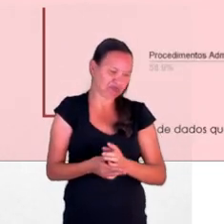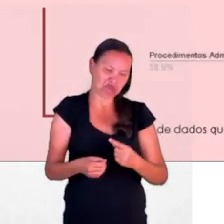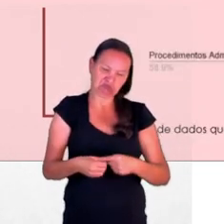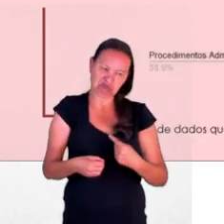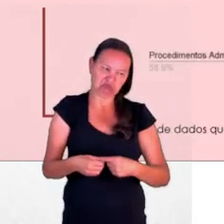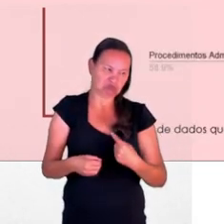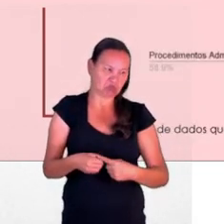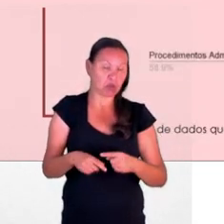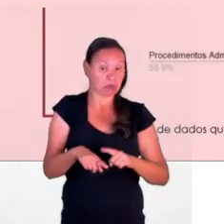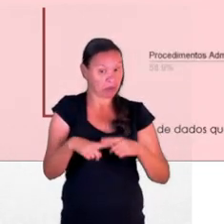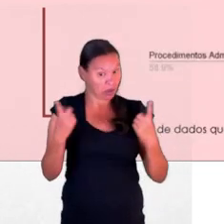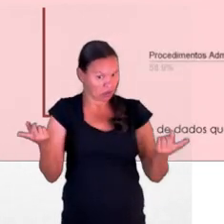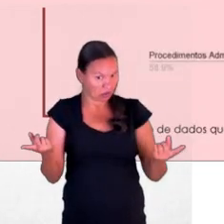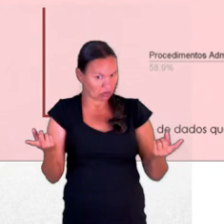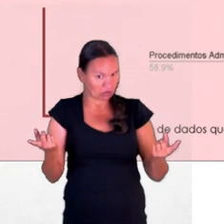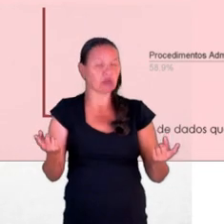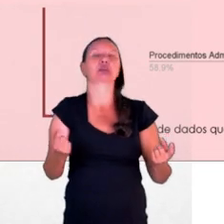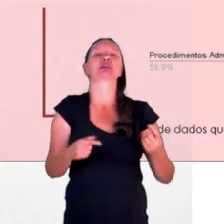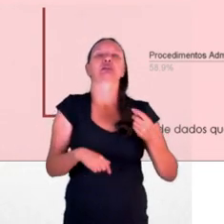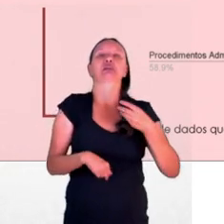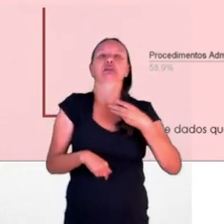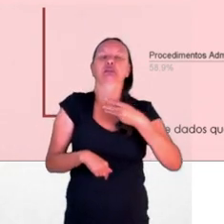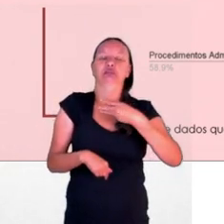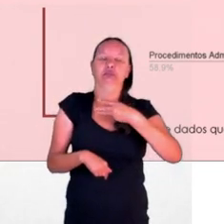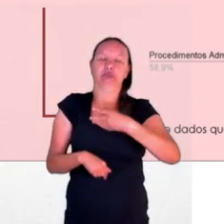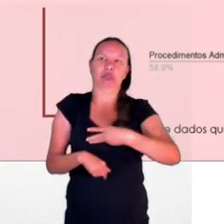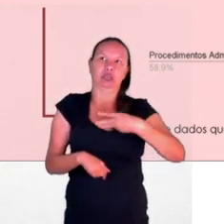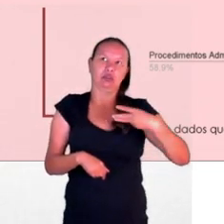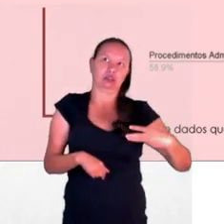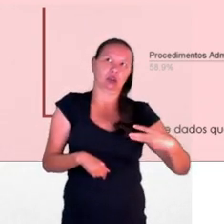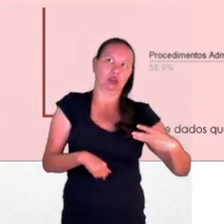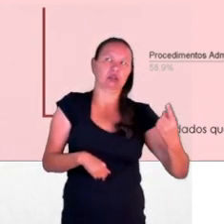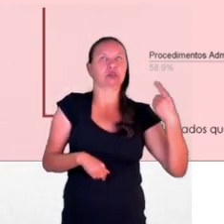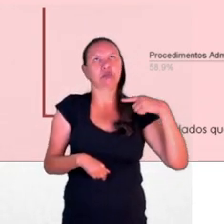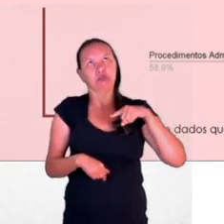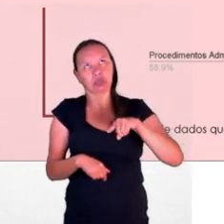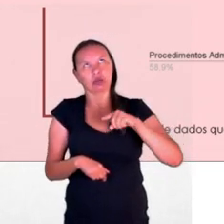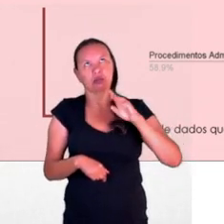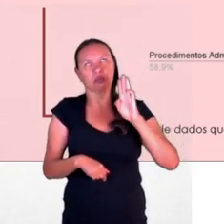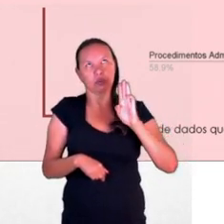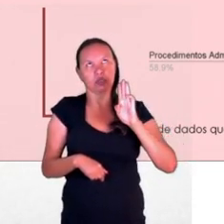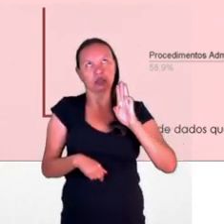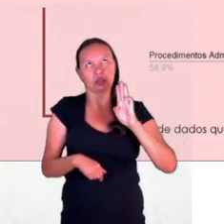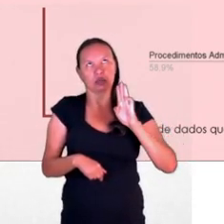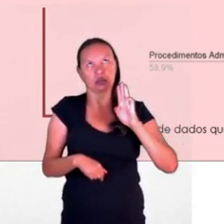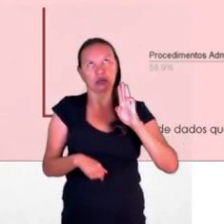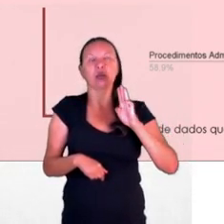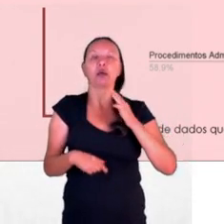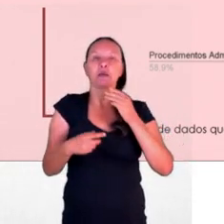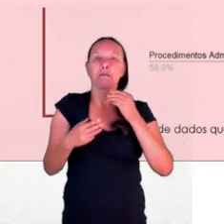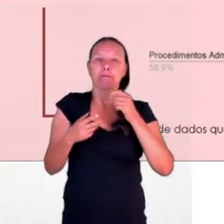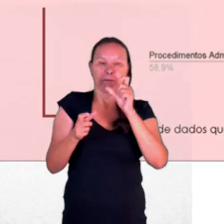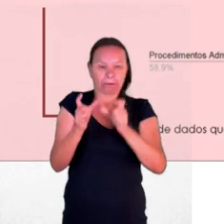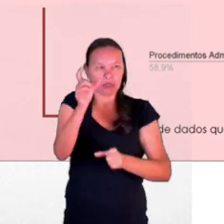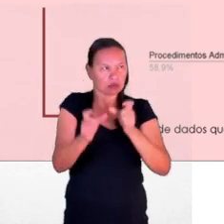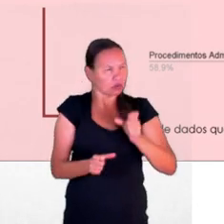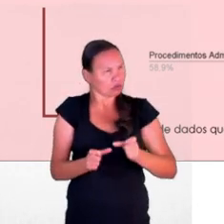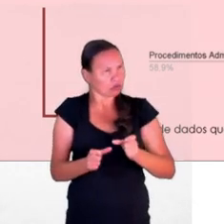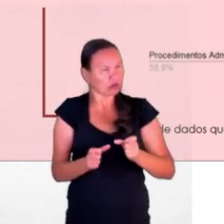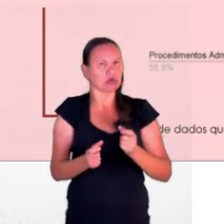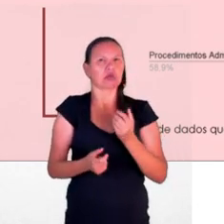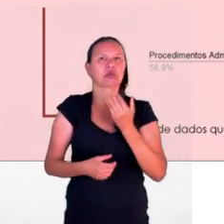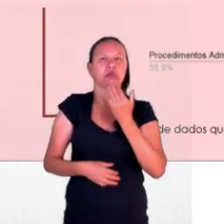de 33,5 milhões de brasileiros e brasileiras passando fome para Pernambuco nós temos